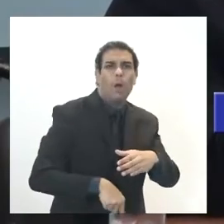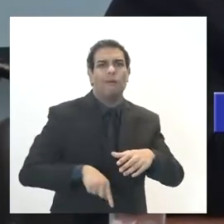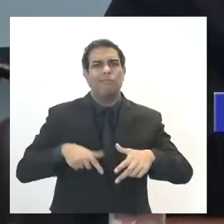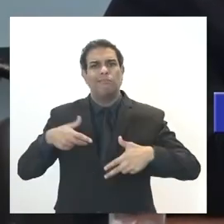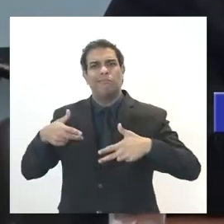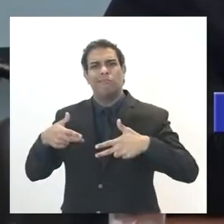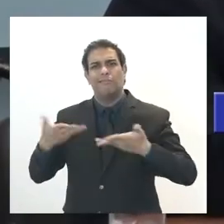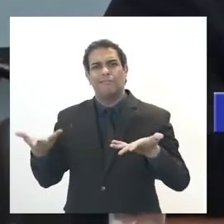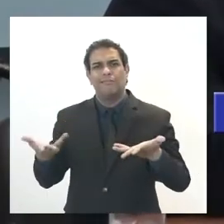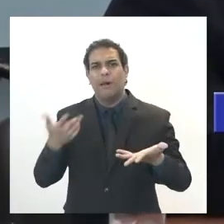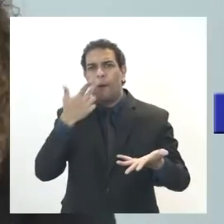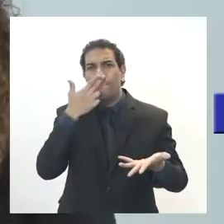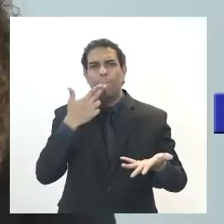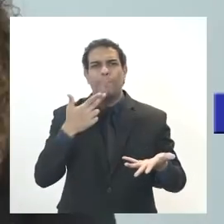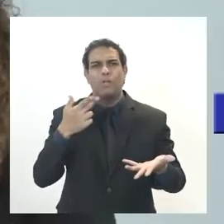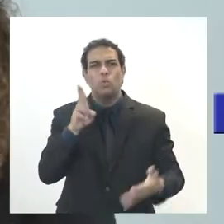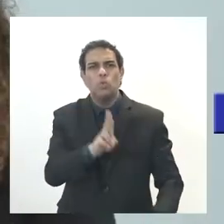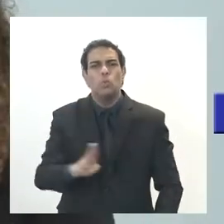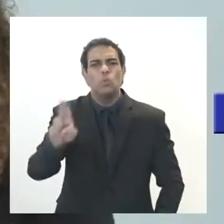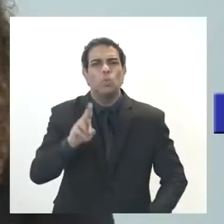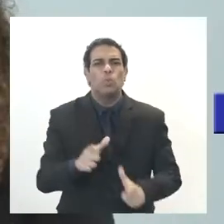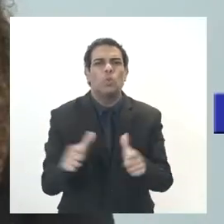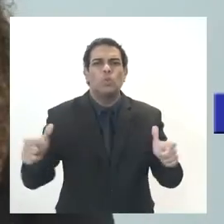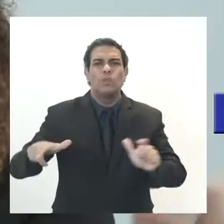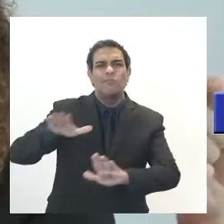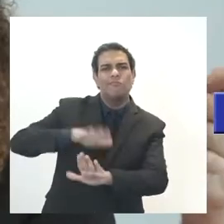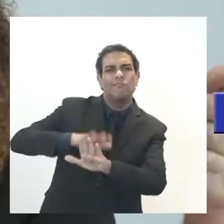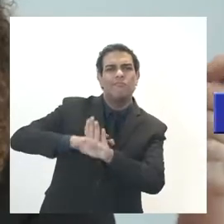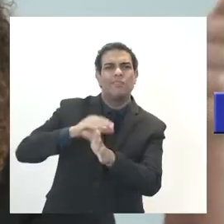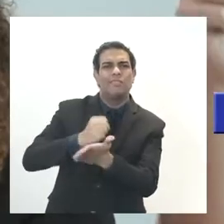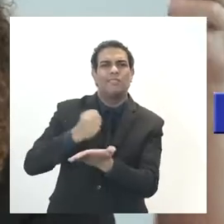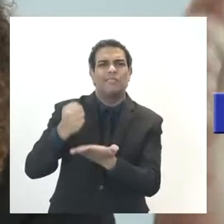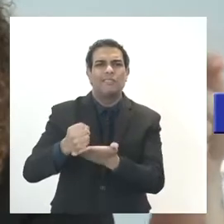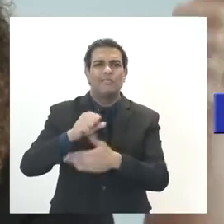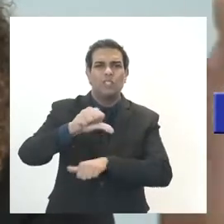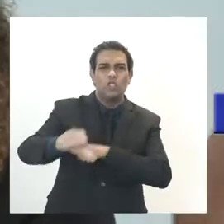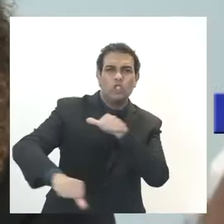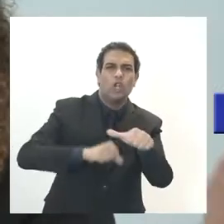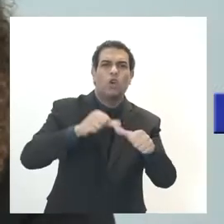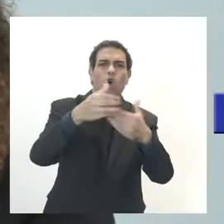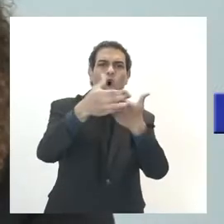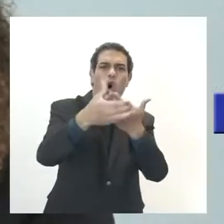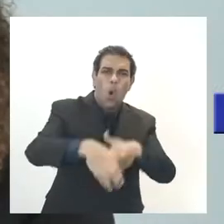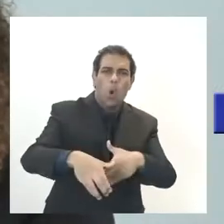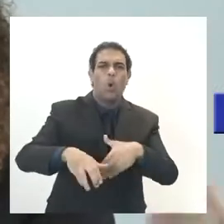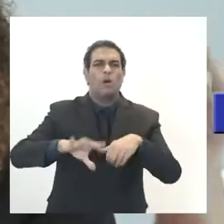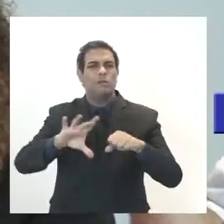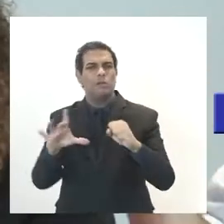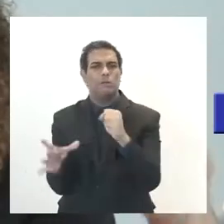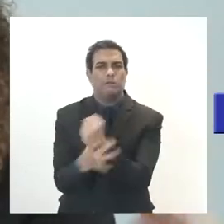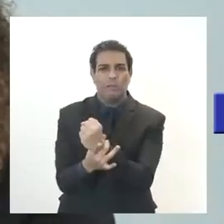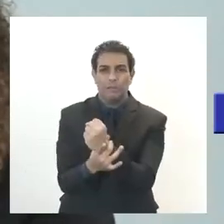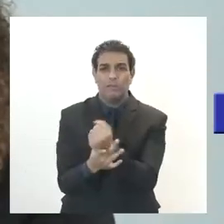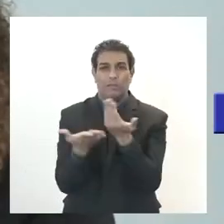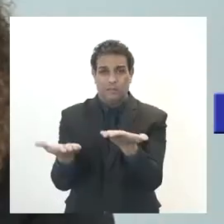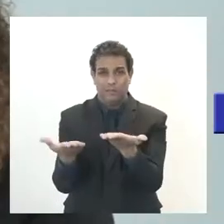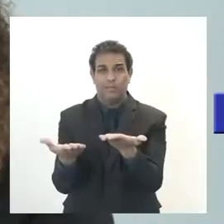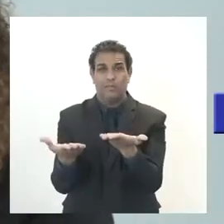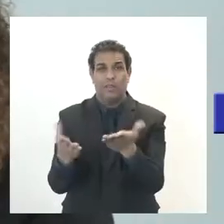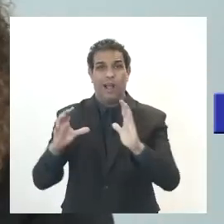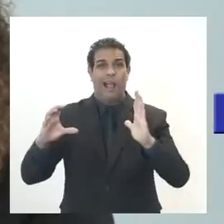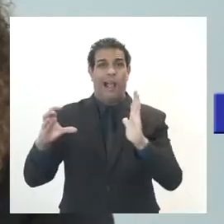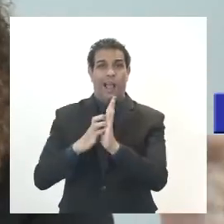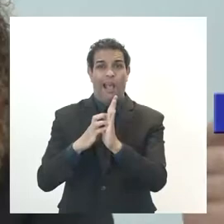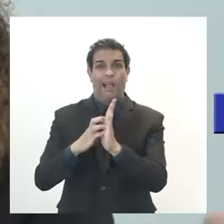a urbanização dos Servidores Públicos que quando troca o concurso público estabilidade pelo Cargo comissionado